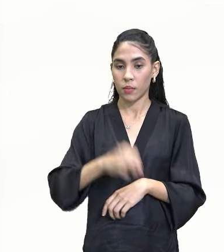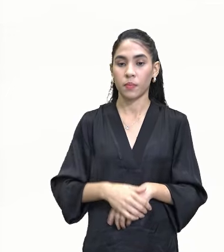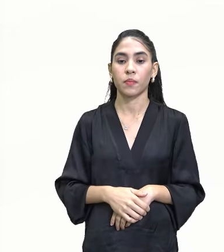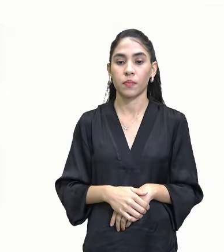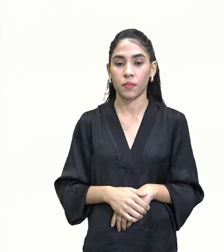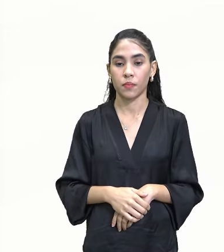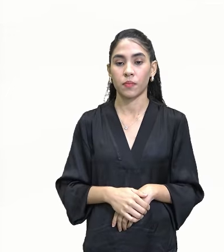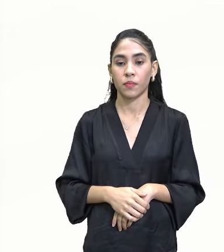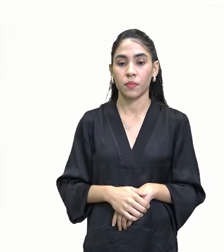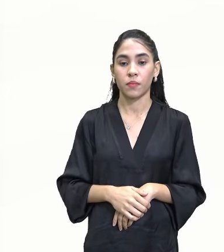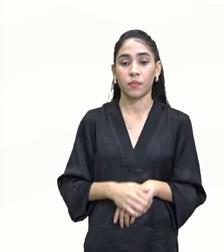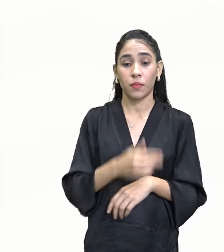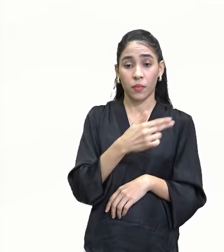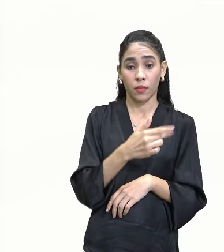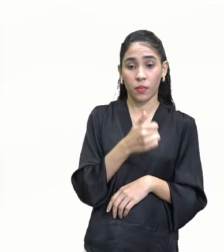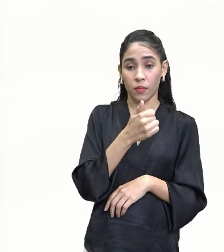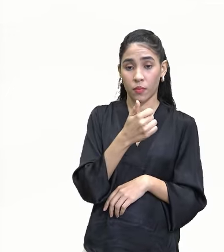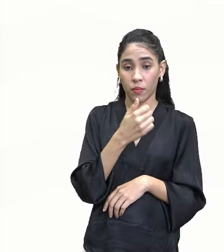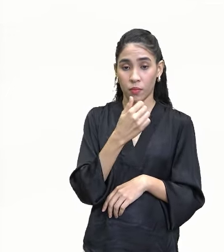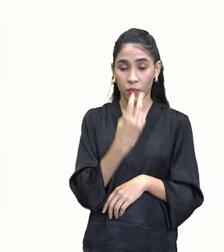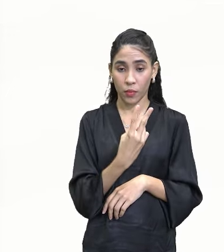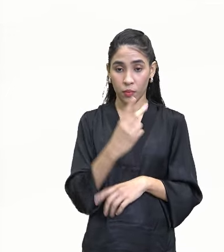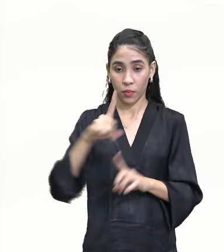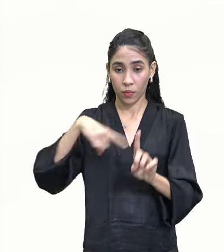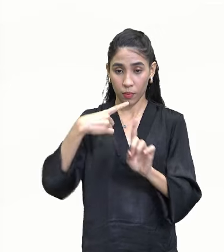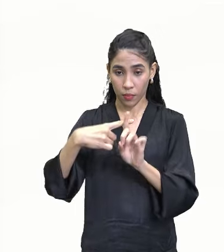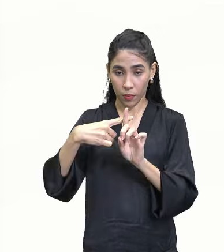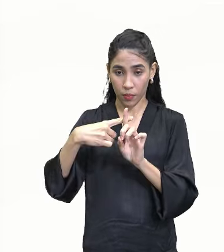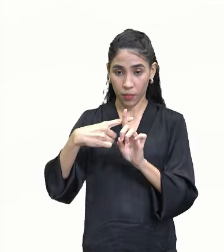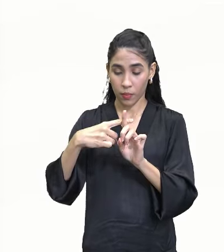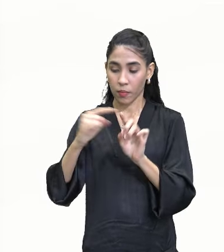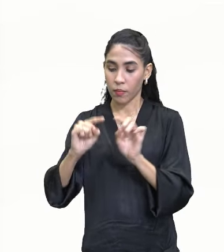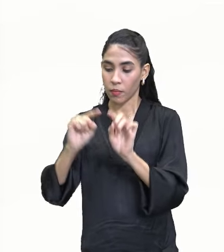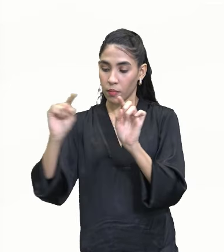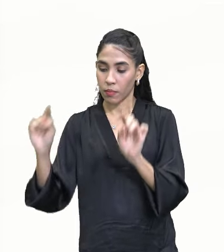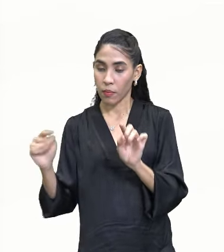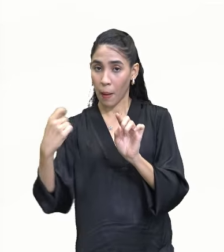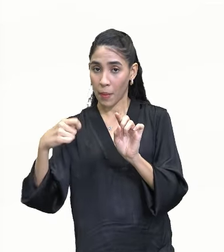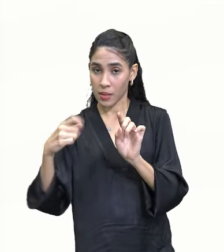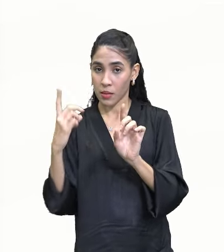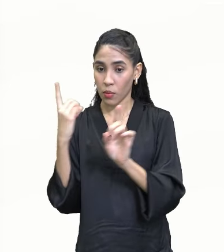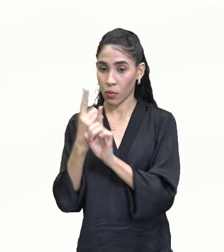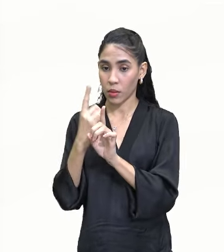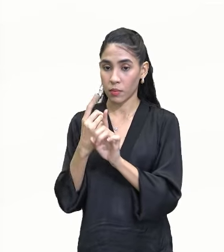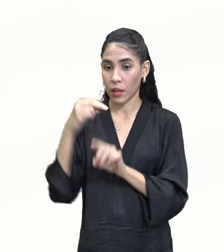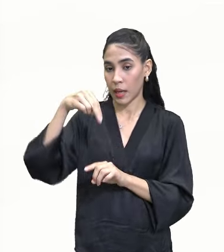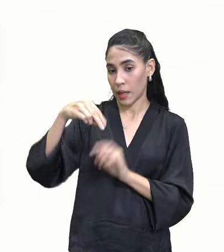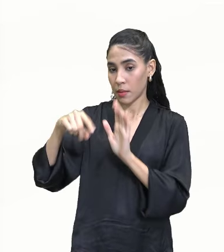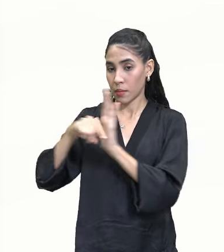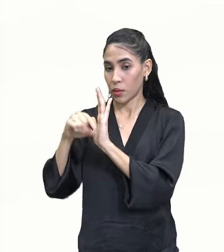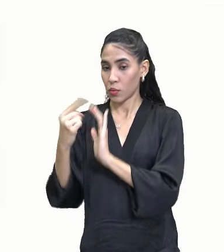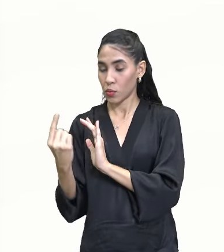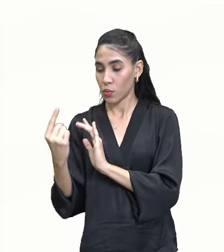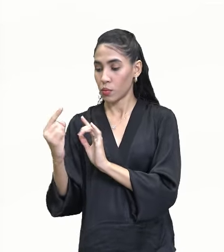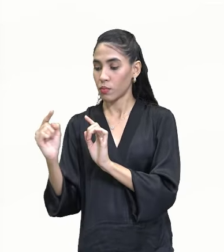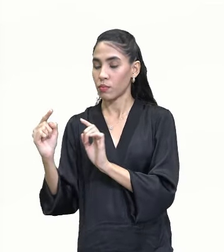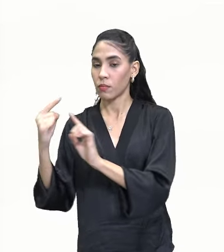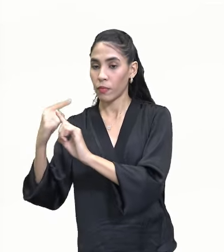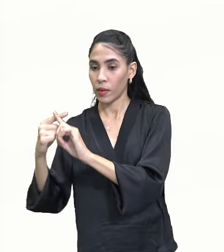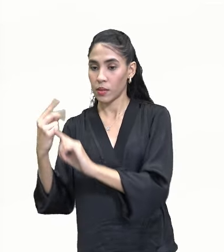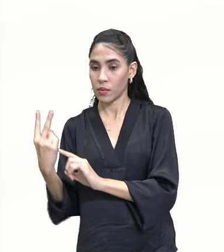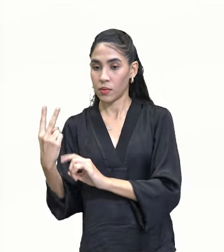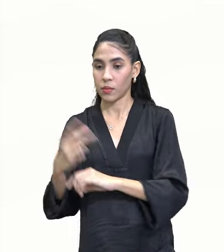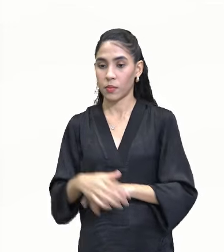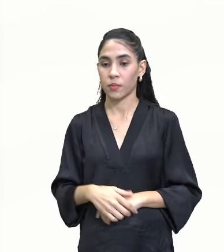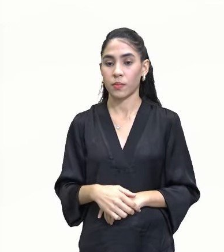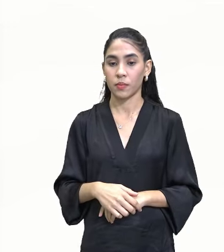primeiro termo, 12, mais, aqui eu vou descobrir quem é o N, tá? Mais N menos 1 vezes 2. E